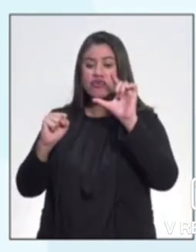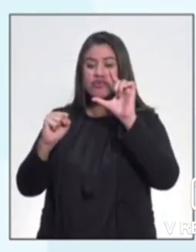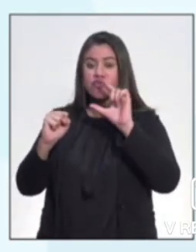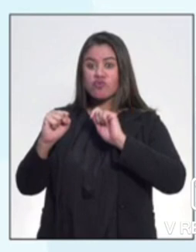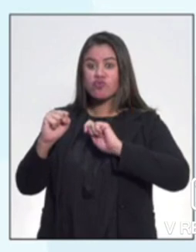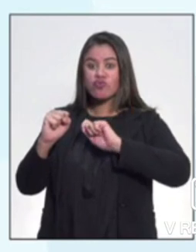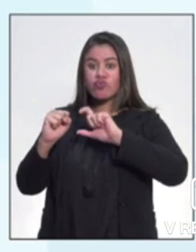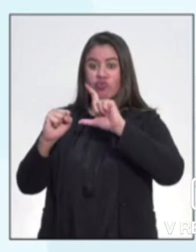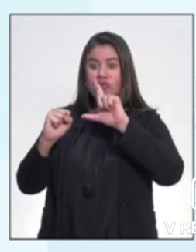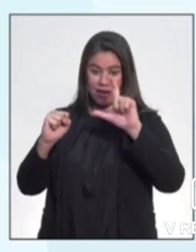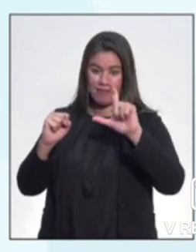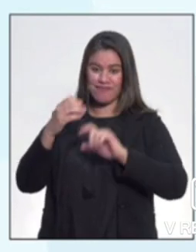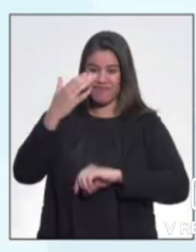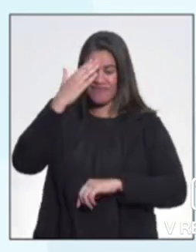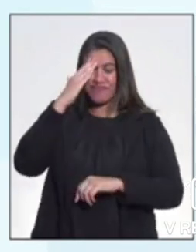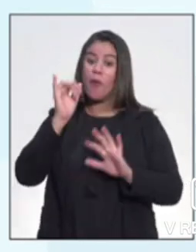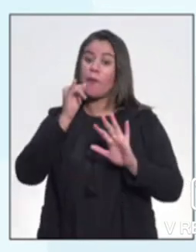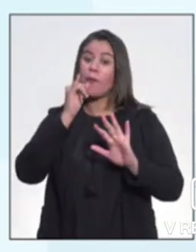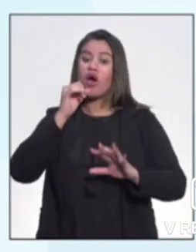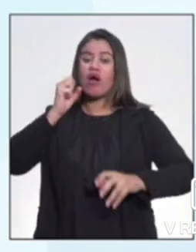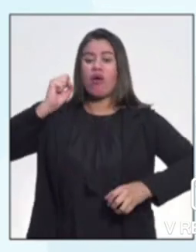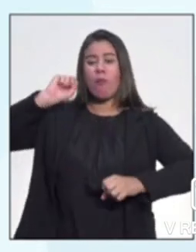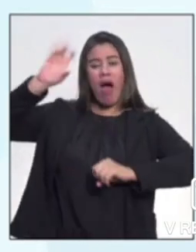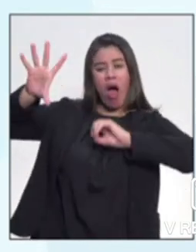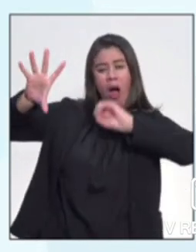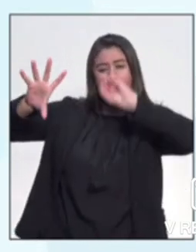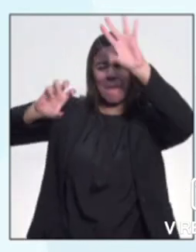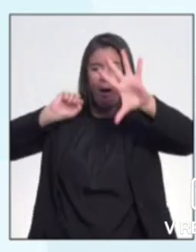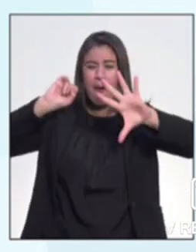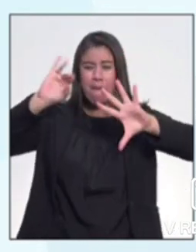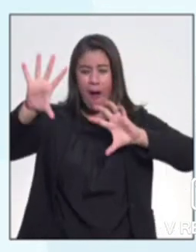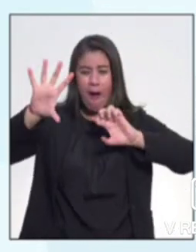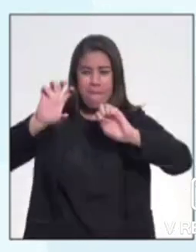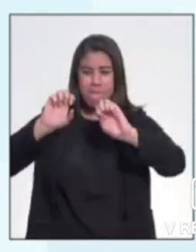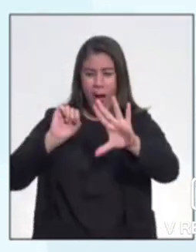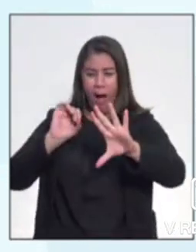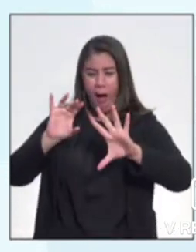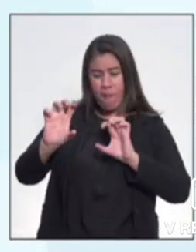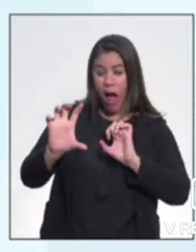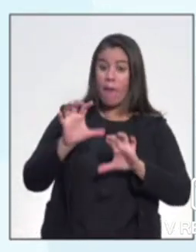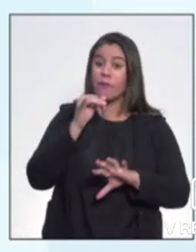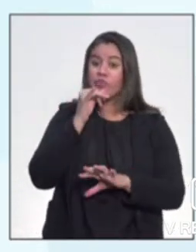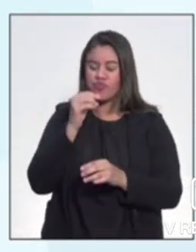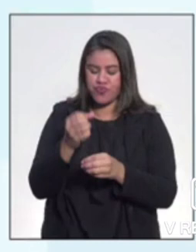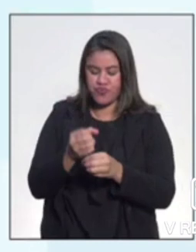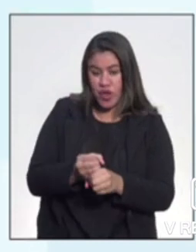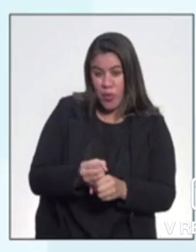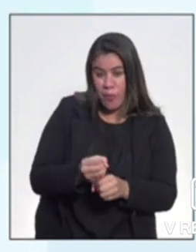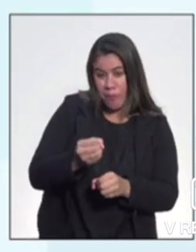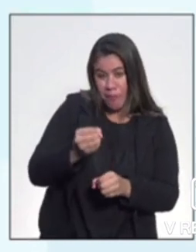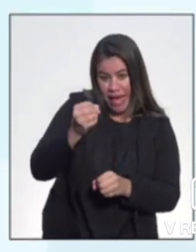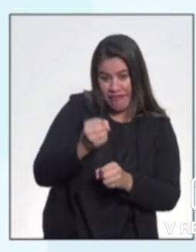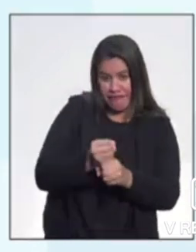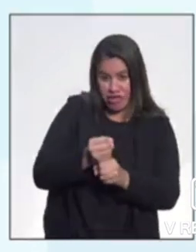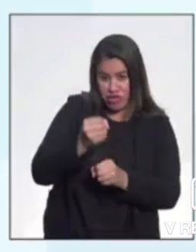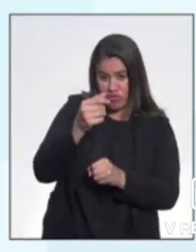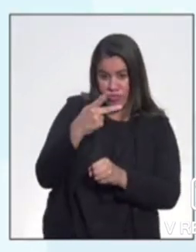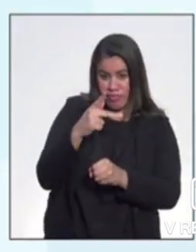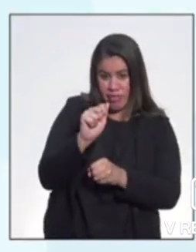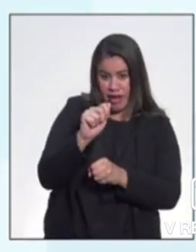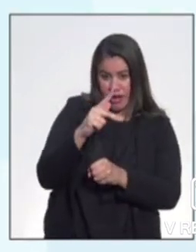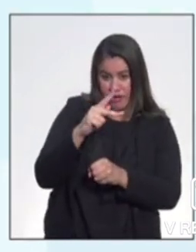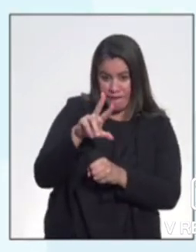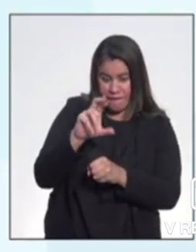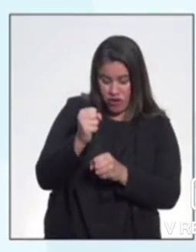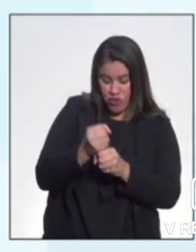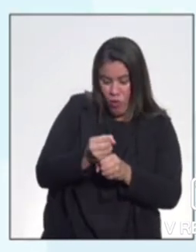O pavio vai ser o quê? A energia que eu estou fornecendo para ele. E quando o pavio chega até o sal, que está os